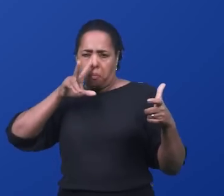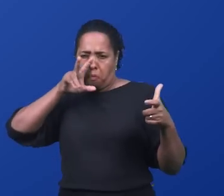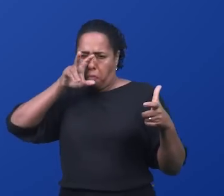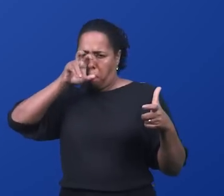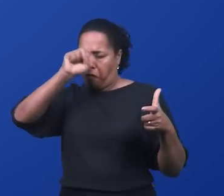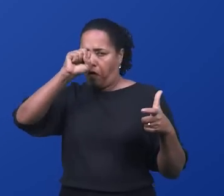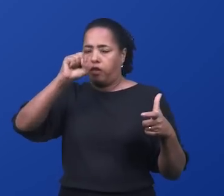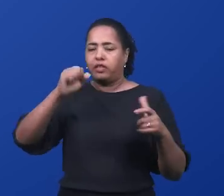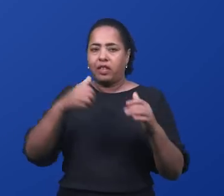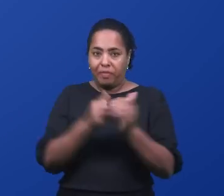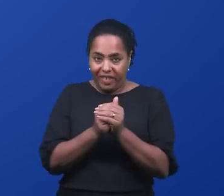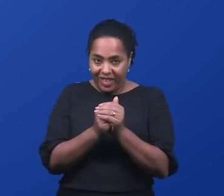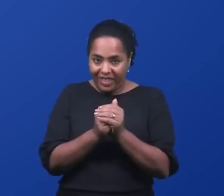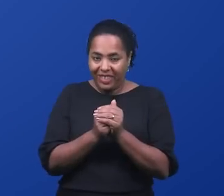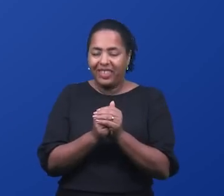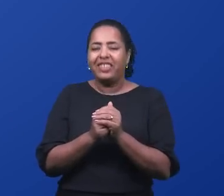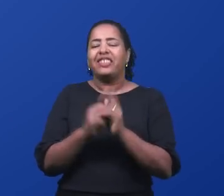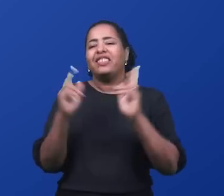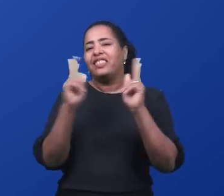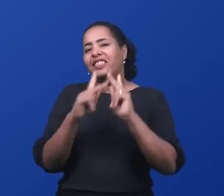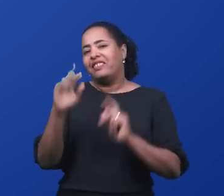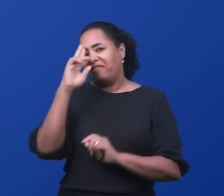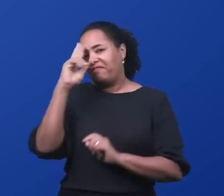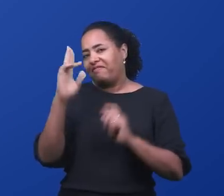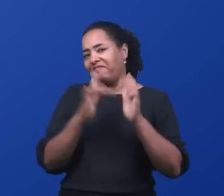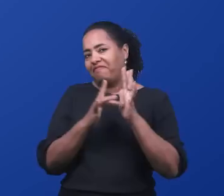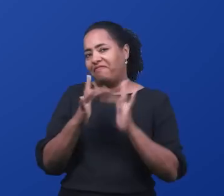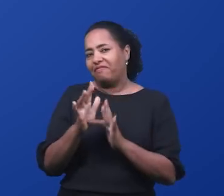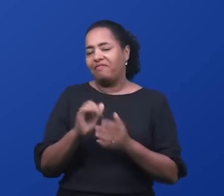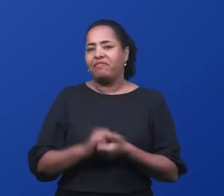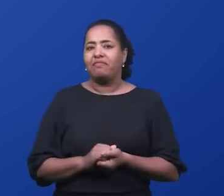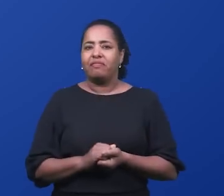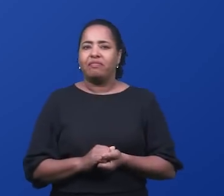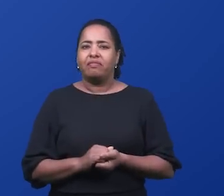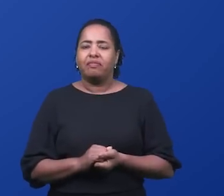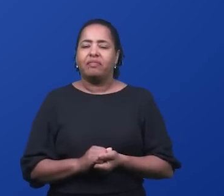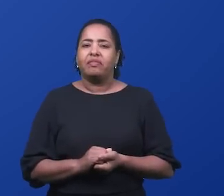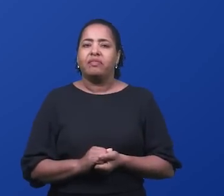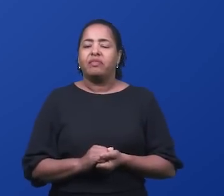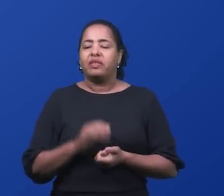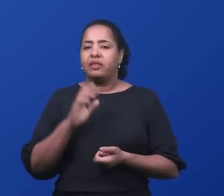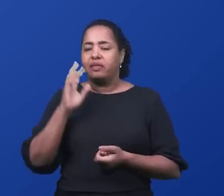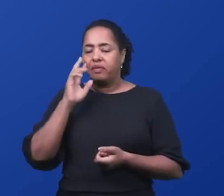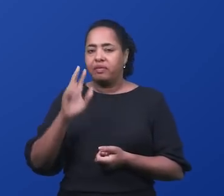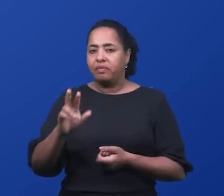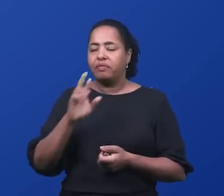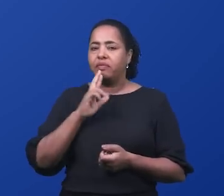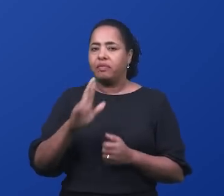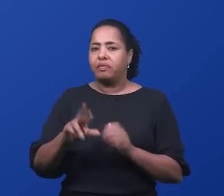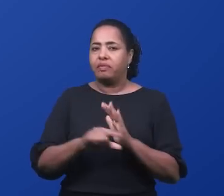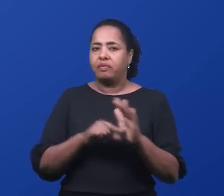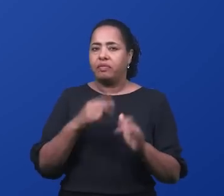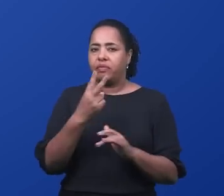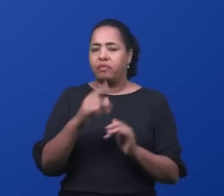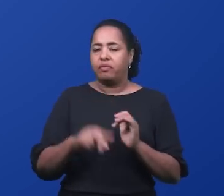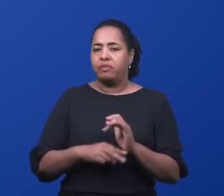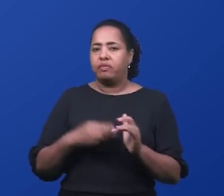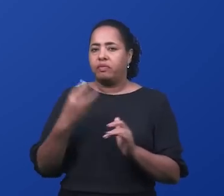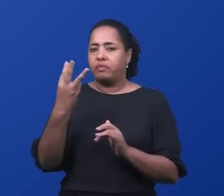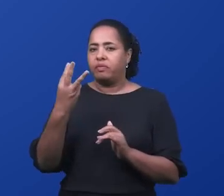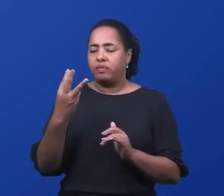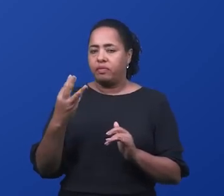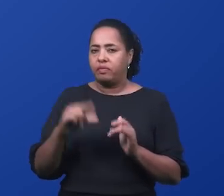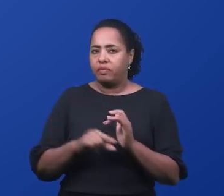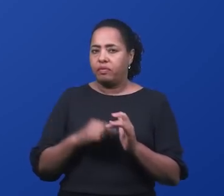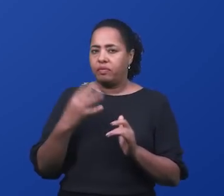fortaleceu. Amém, irmão? Da paz do Senhor Jesus. Nós vemos a resposta nos versos 2, 3 e 4, onde